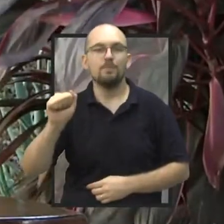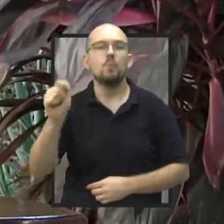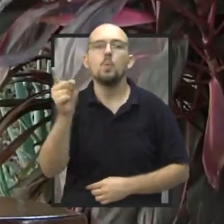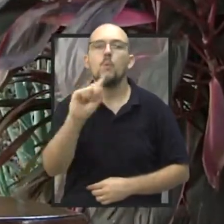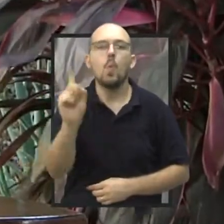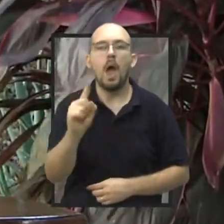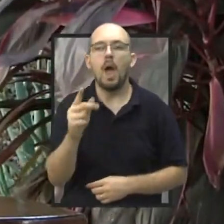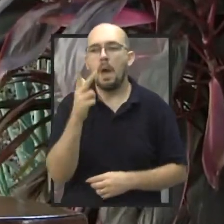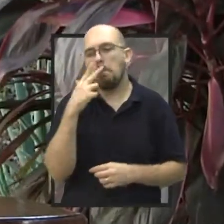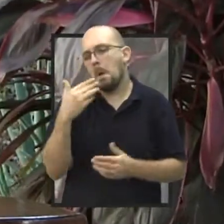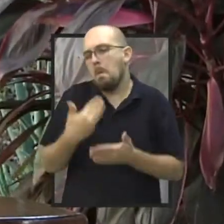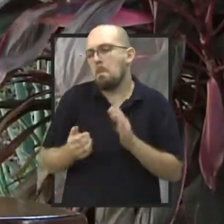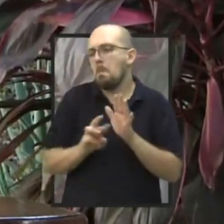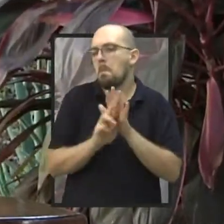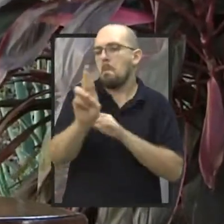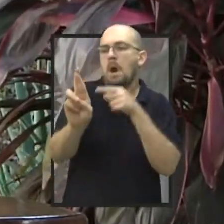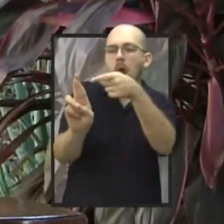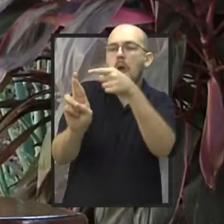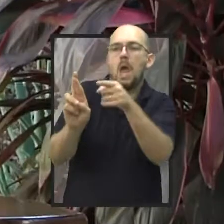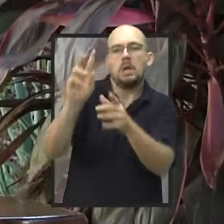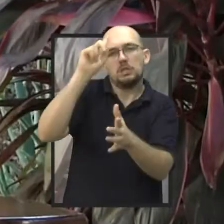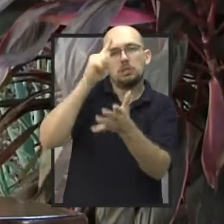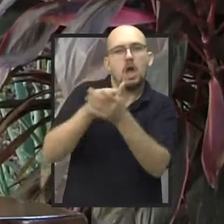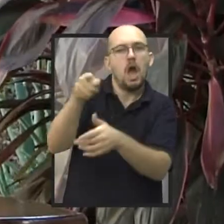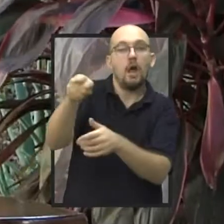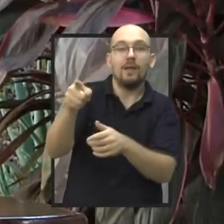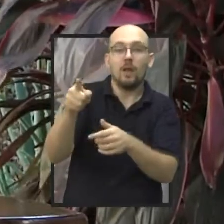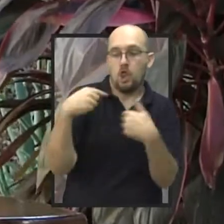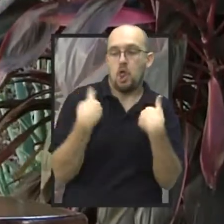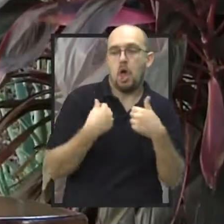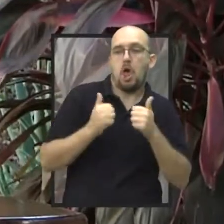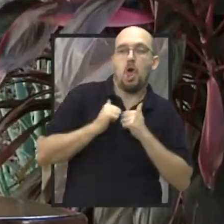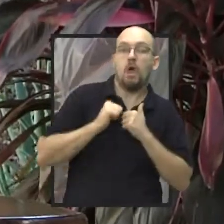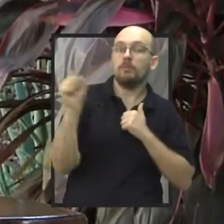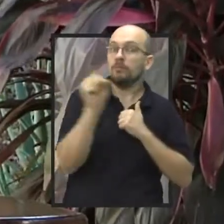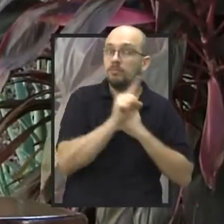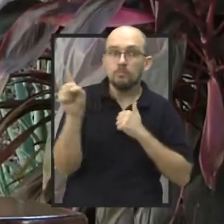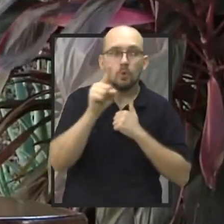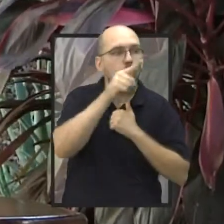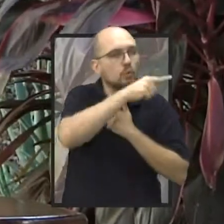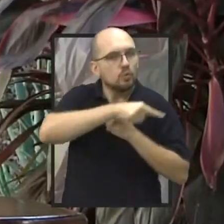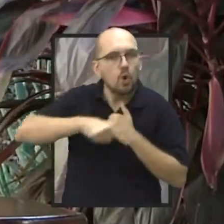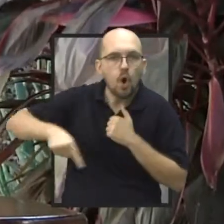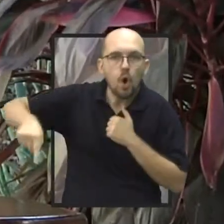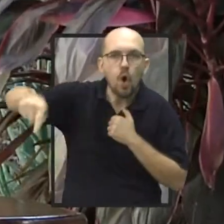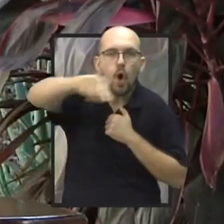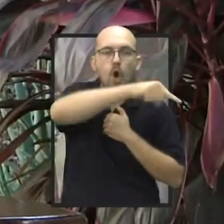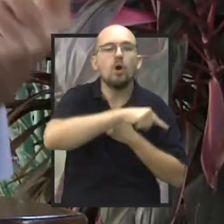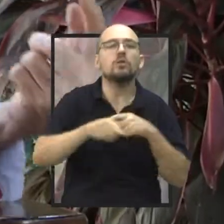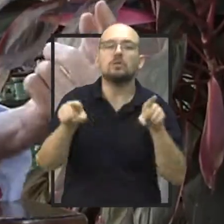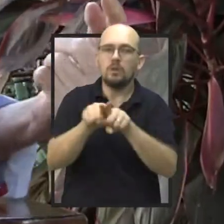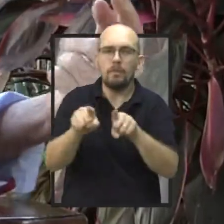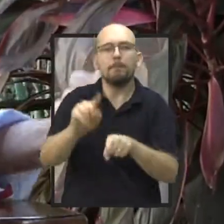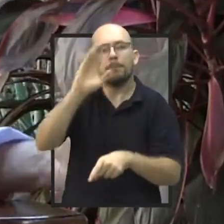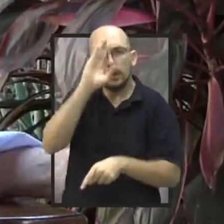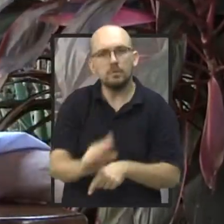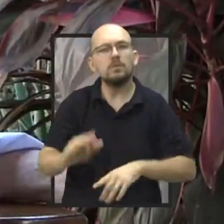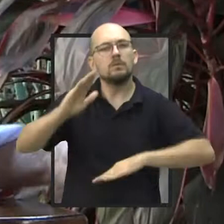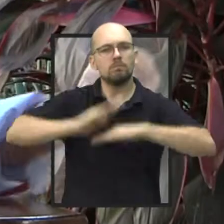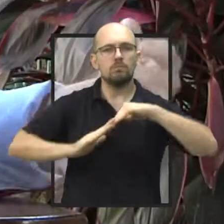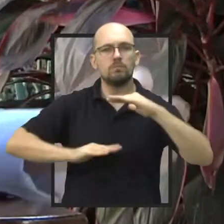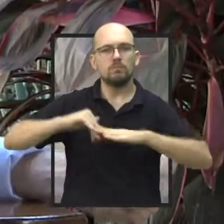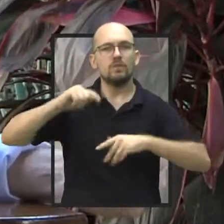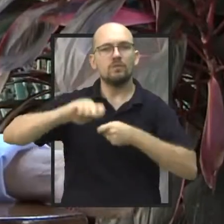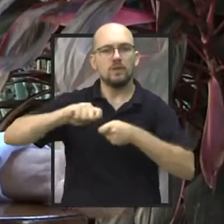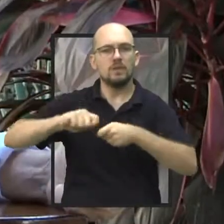nós fazemos, do nosso poder, do que nós poderíamos diretamente exercitar.